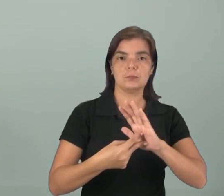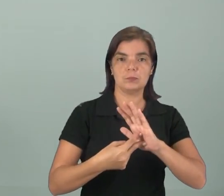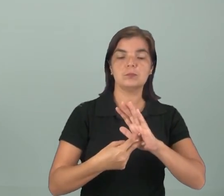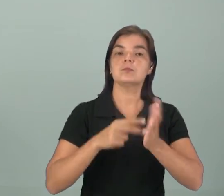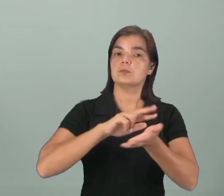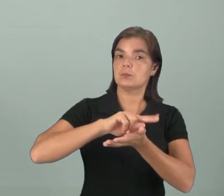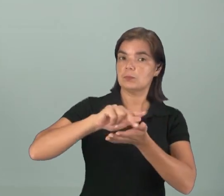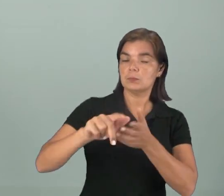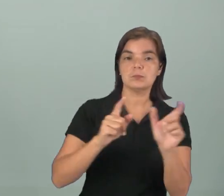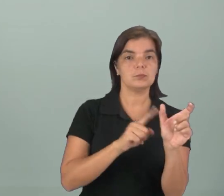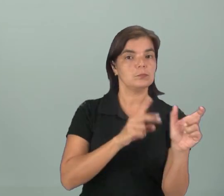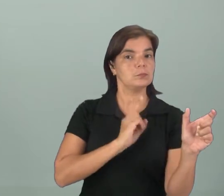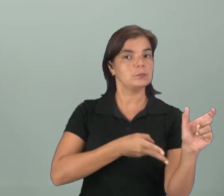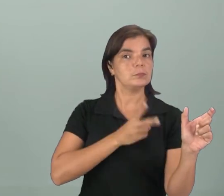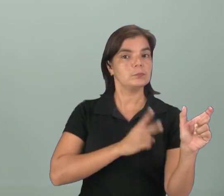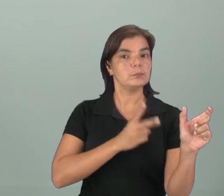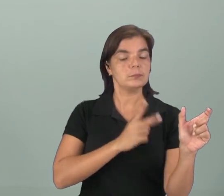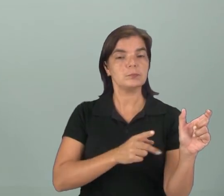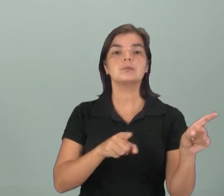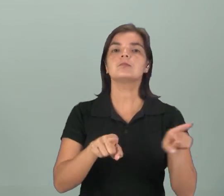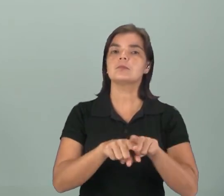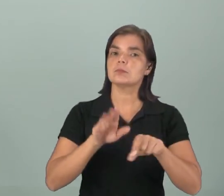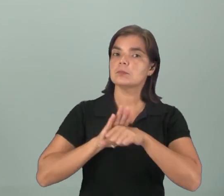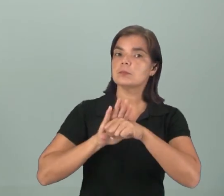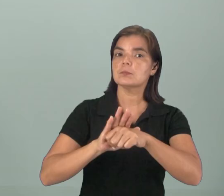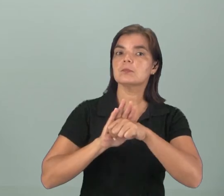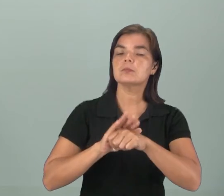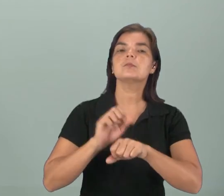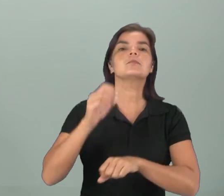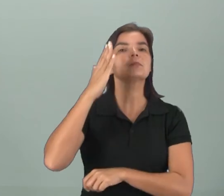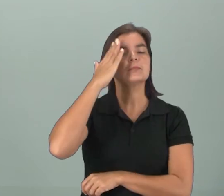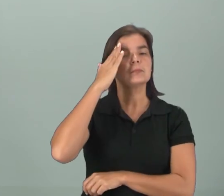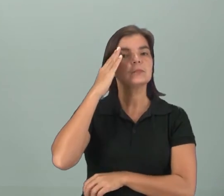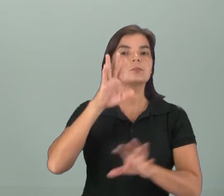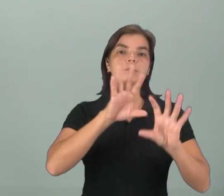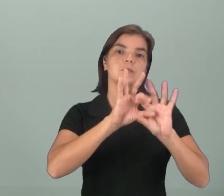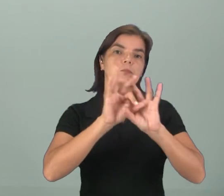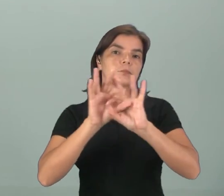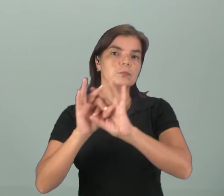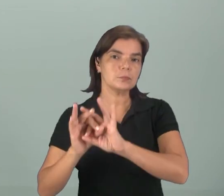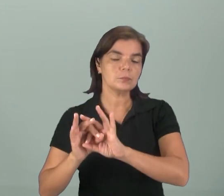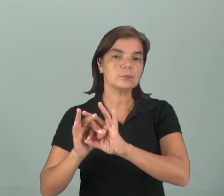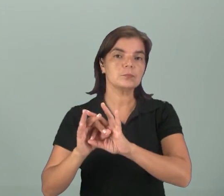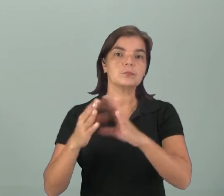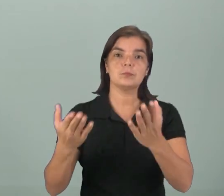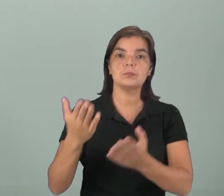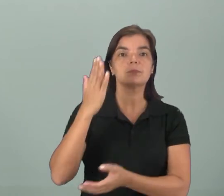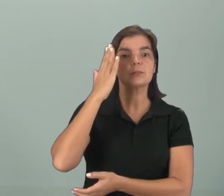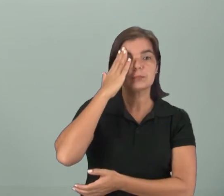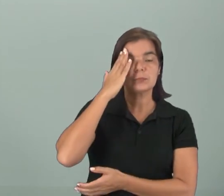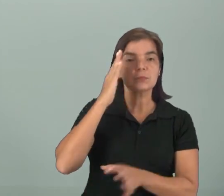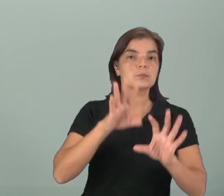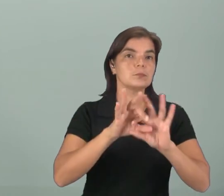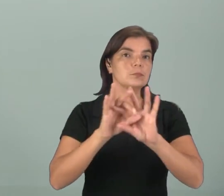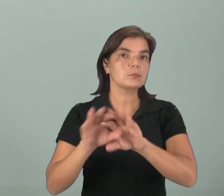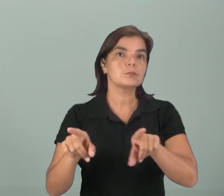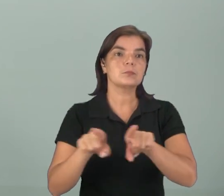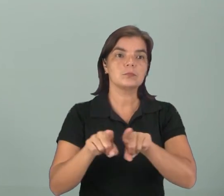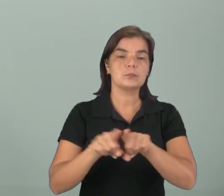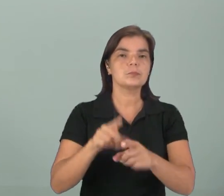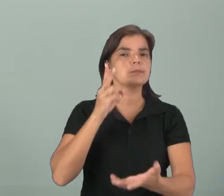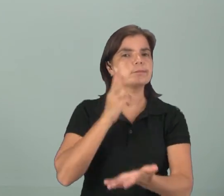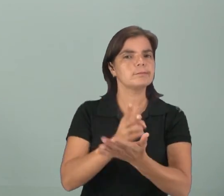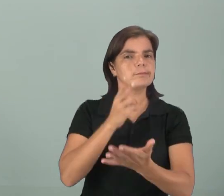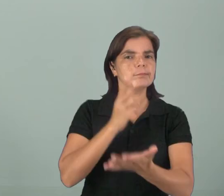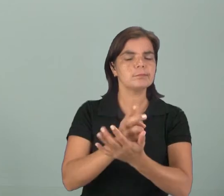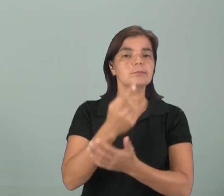vários significados de uma mesma palavra, vai te ajudar a entender os contextos, né? A entender o contexto dela. Então,